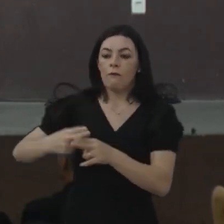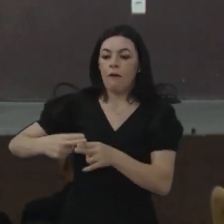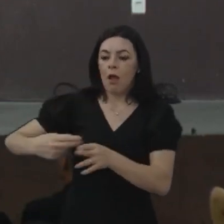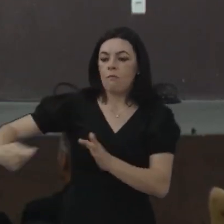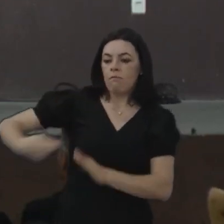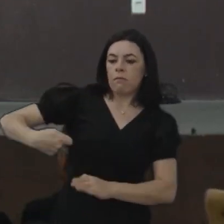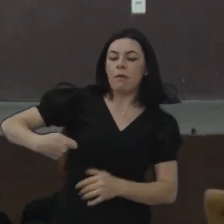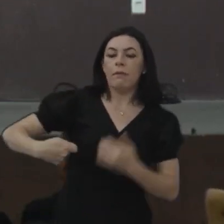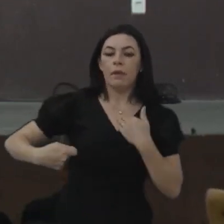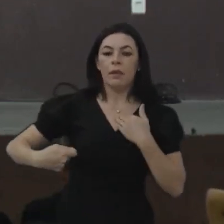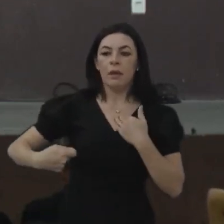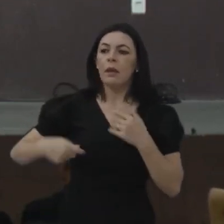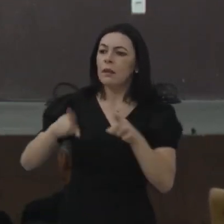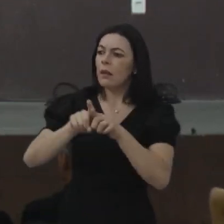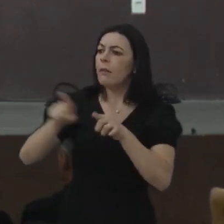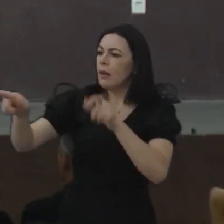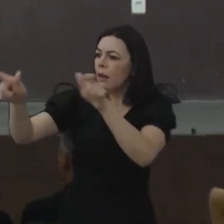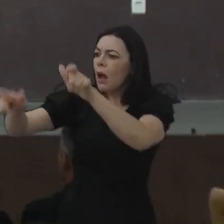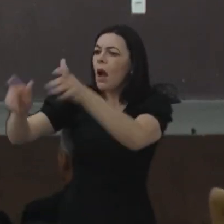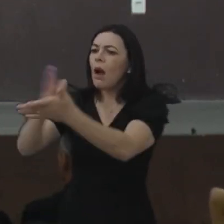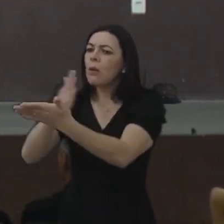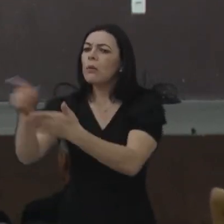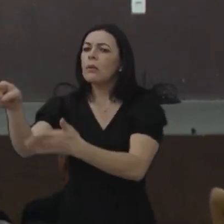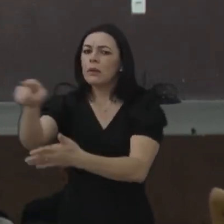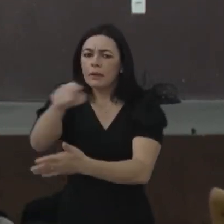E muitos aqui já foram também, sabem do que eu estou falando.